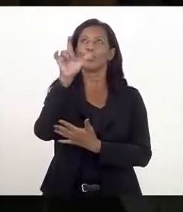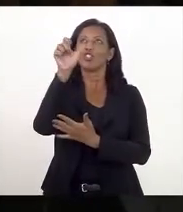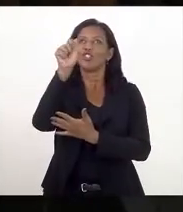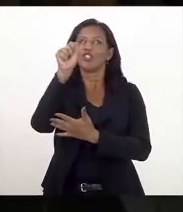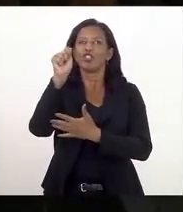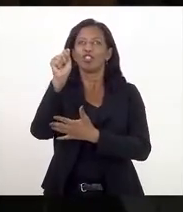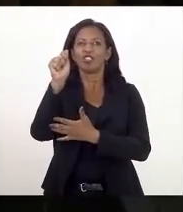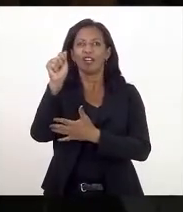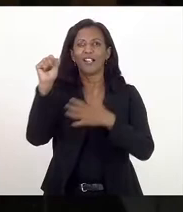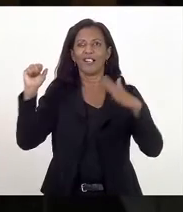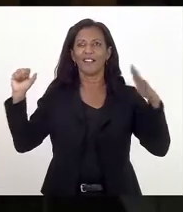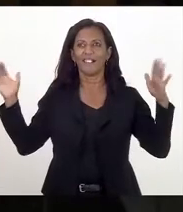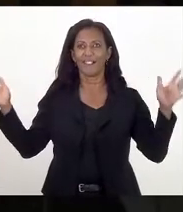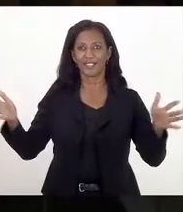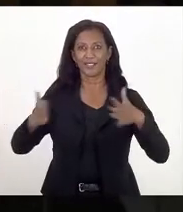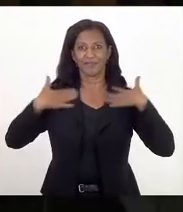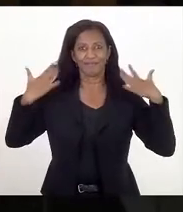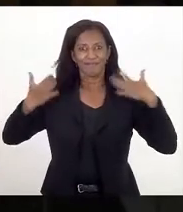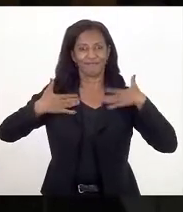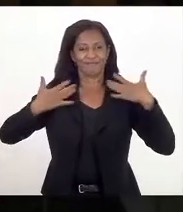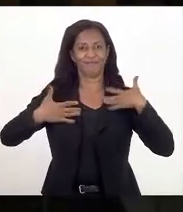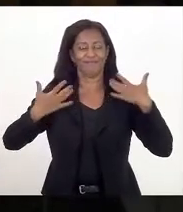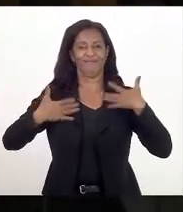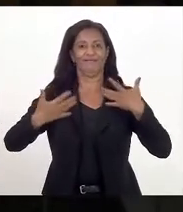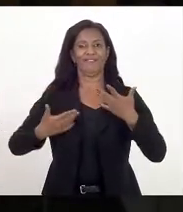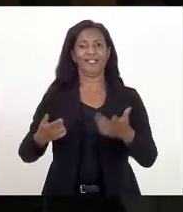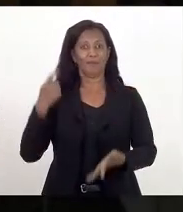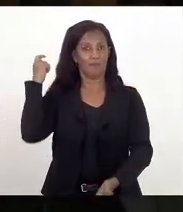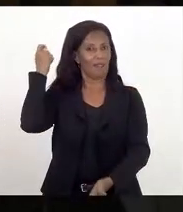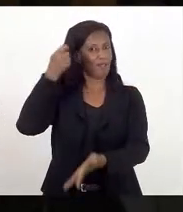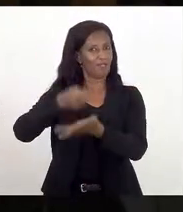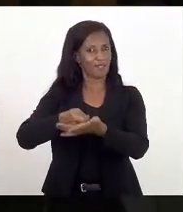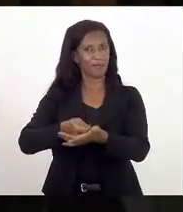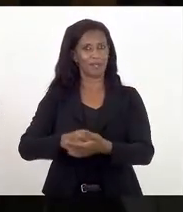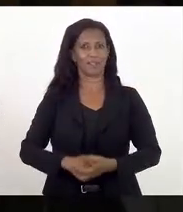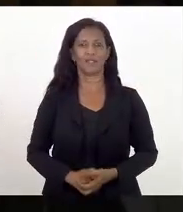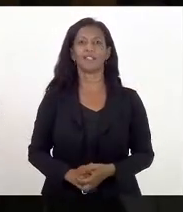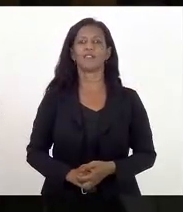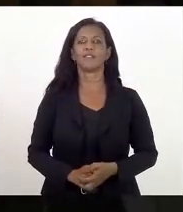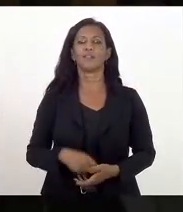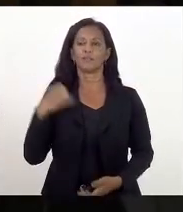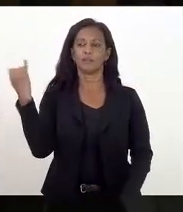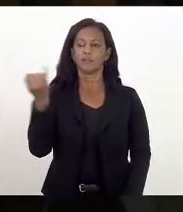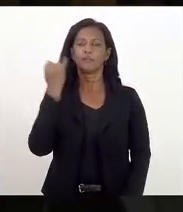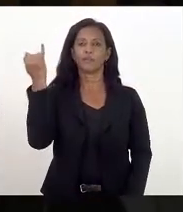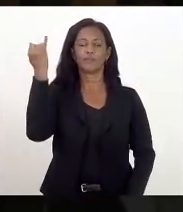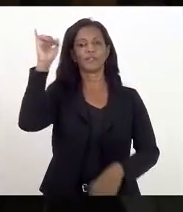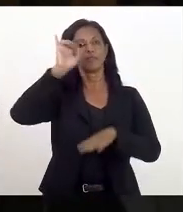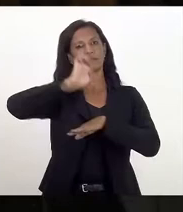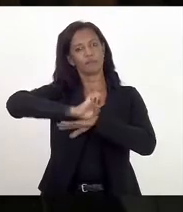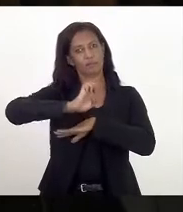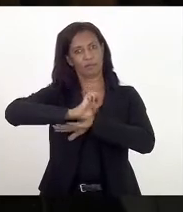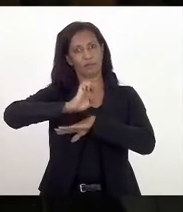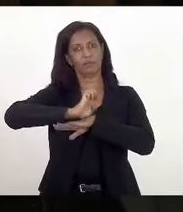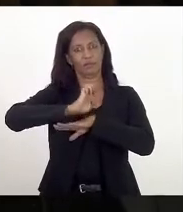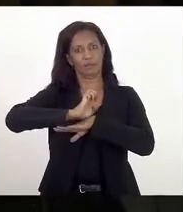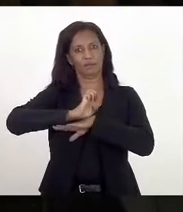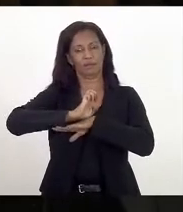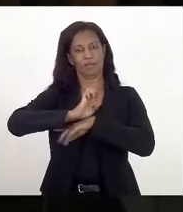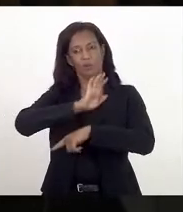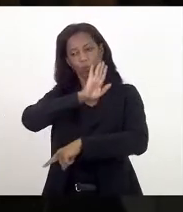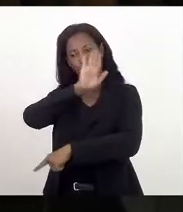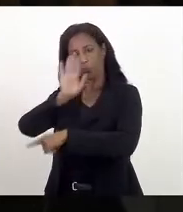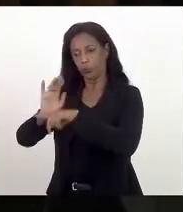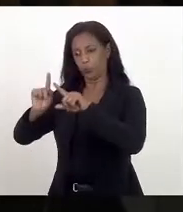jubiloso para a Assembleia Legislativa e para a afirmação do papel do Estado à defesa do serviço